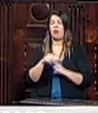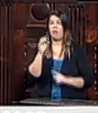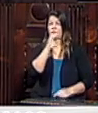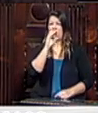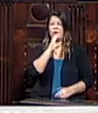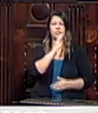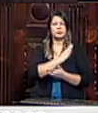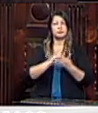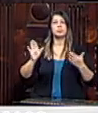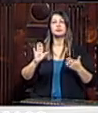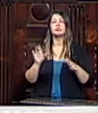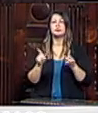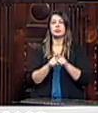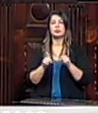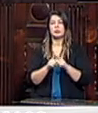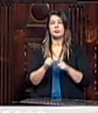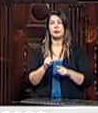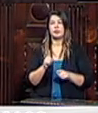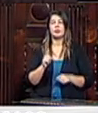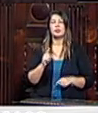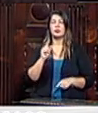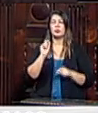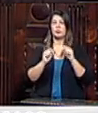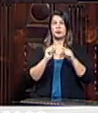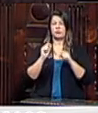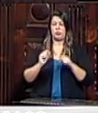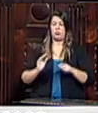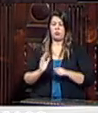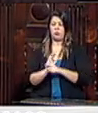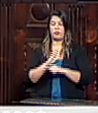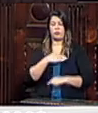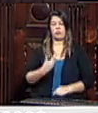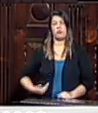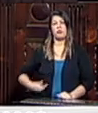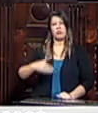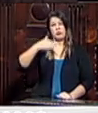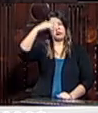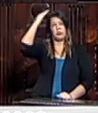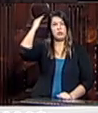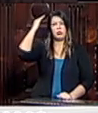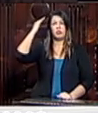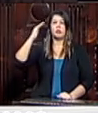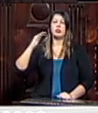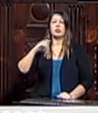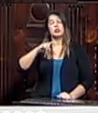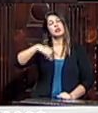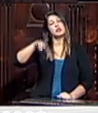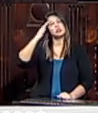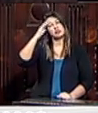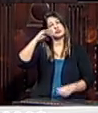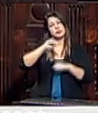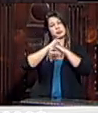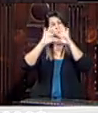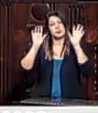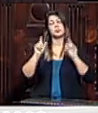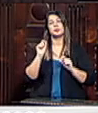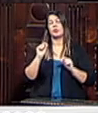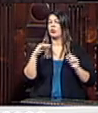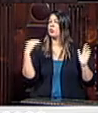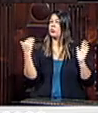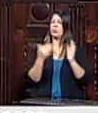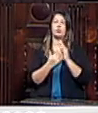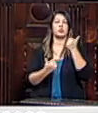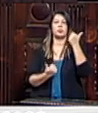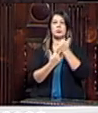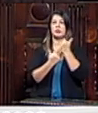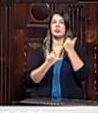do PSDB da base de apoio do governo Temer. Nosso entendimento é que todos os ministros do PSDB devem